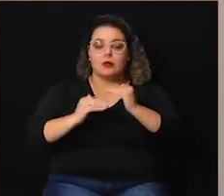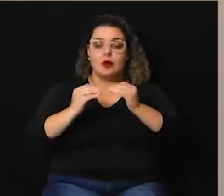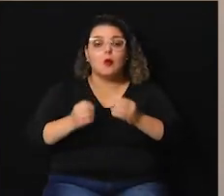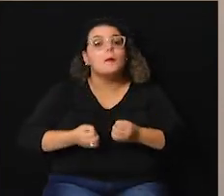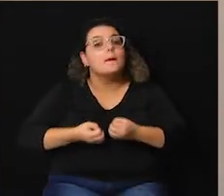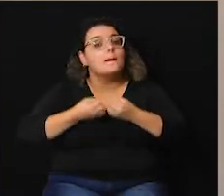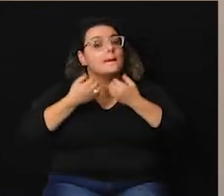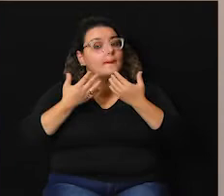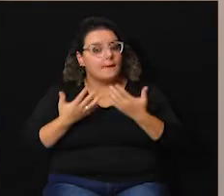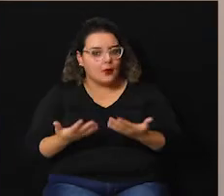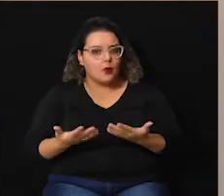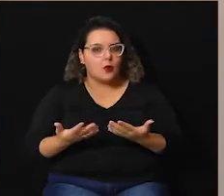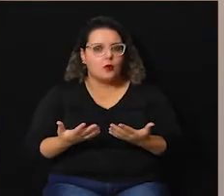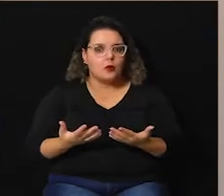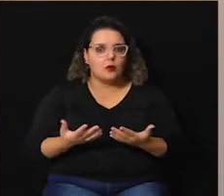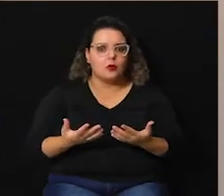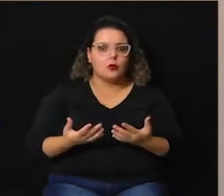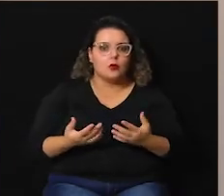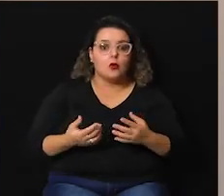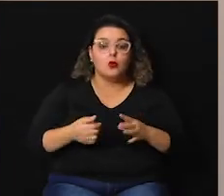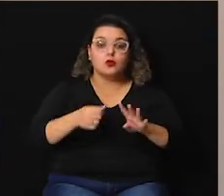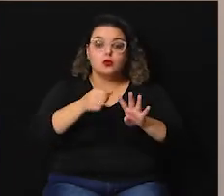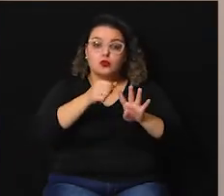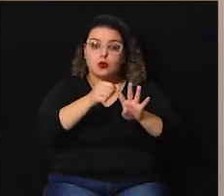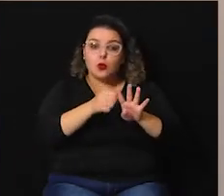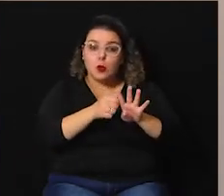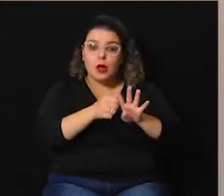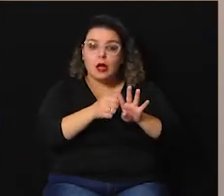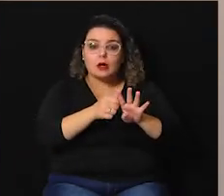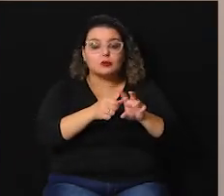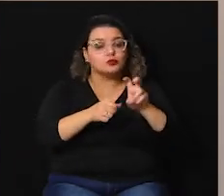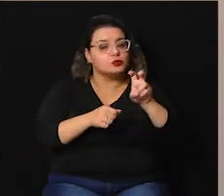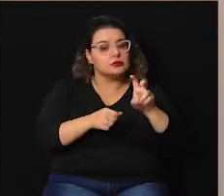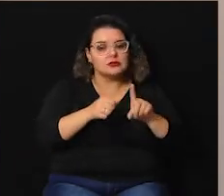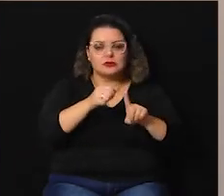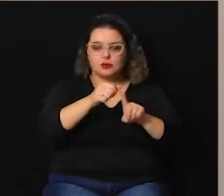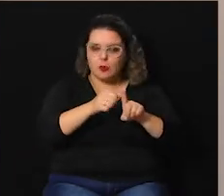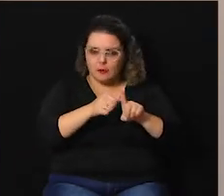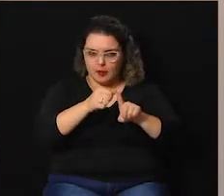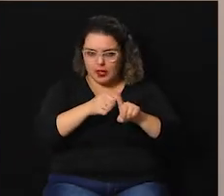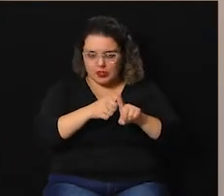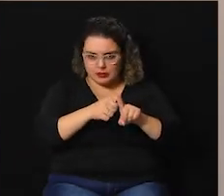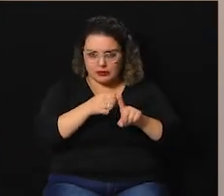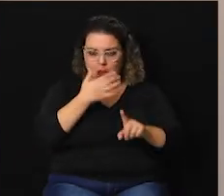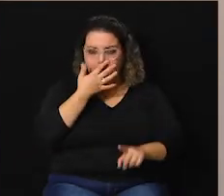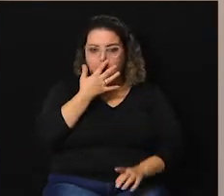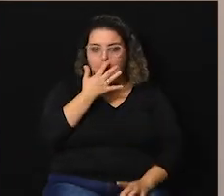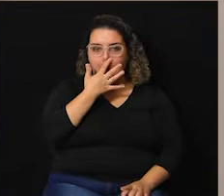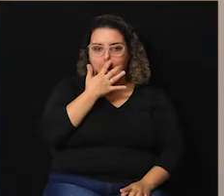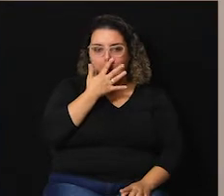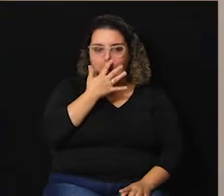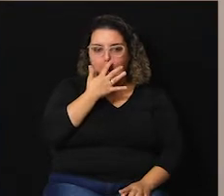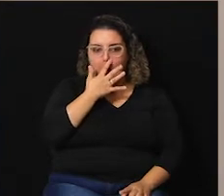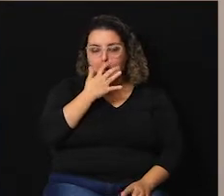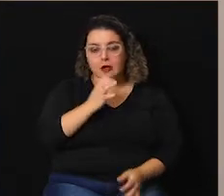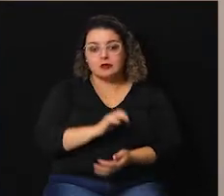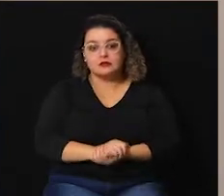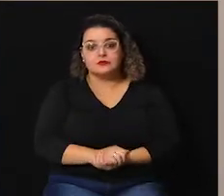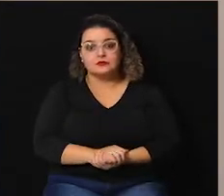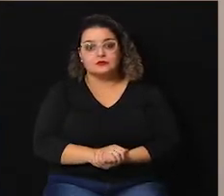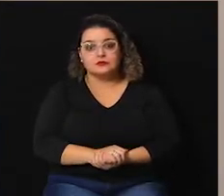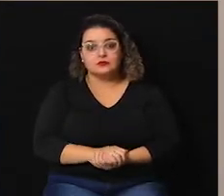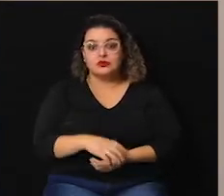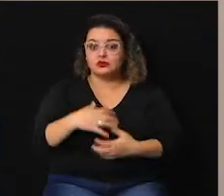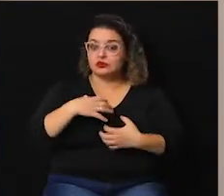muito boa em torno do 4º, 5º mês de tratamento. Ou seja, de forma